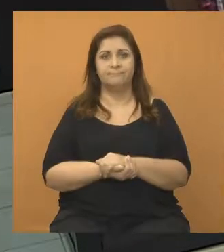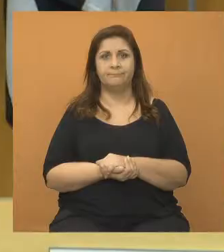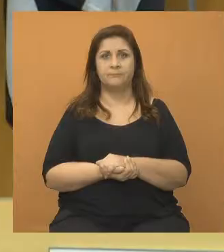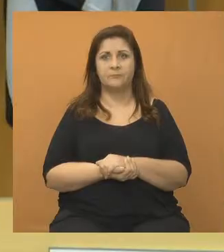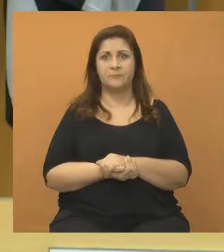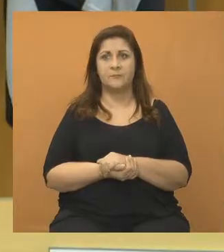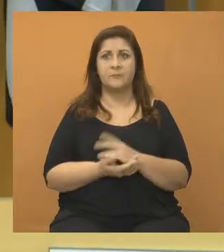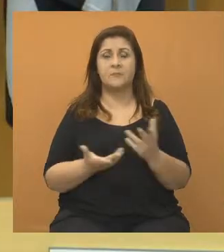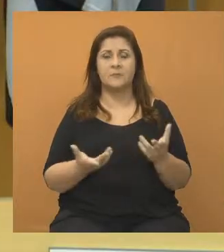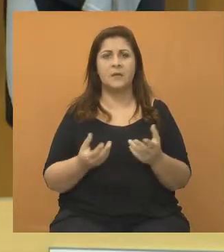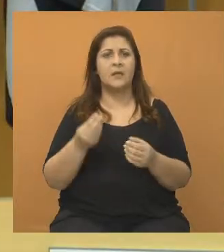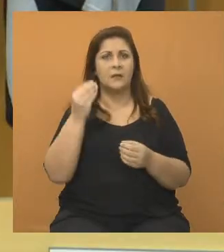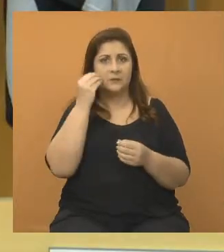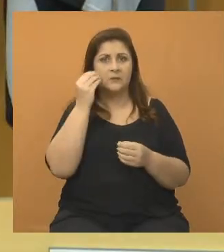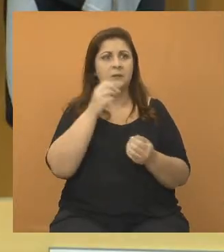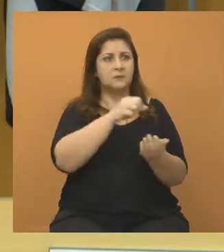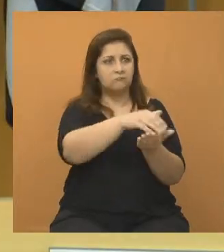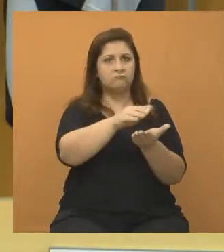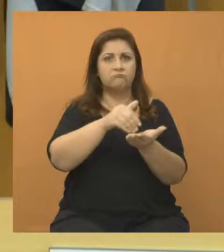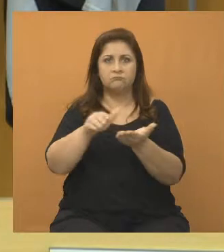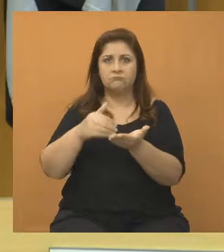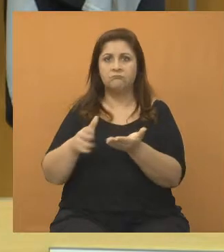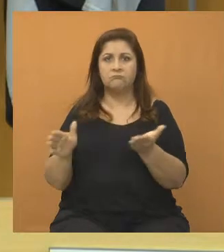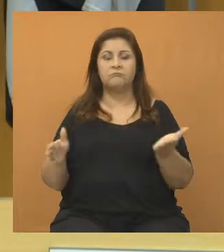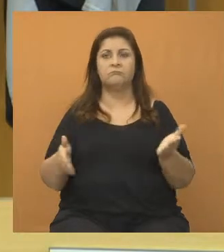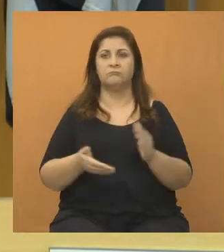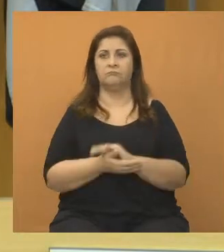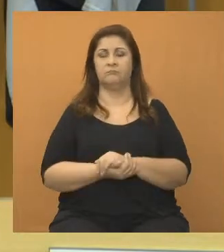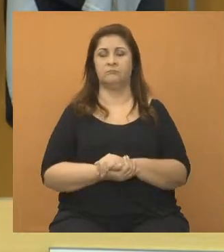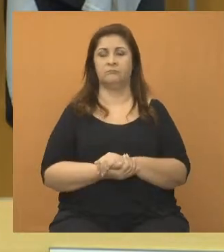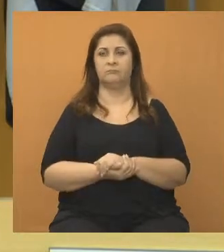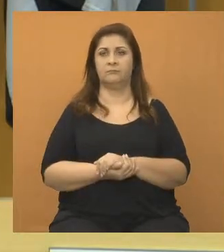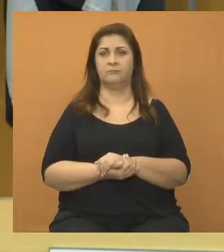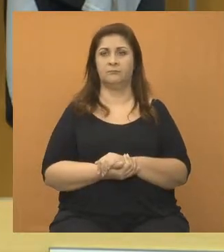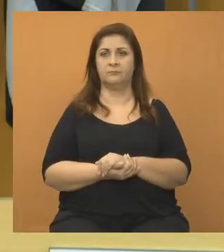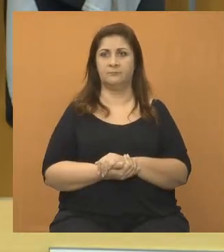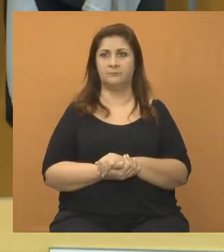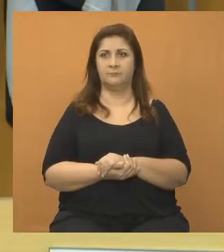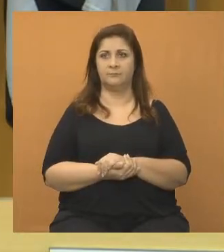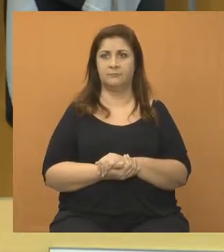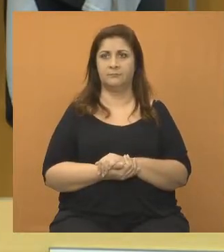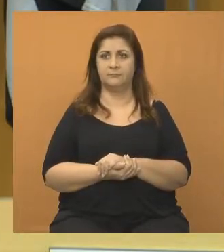buscado espalhar mais essa questão cultural, descentralizar. Mas